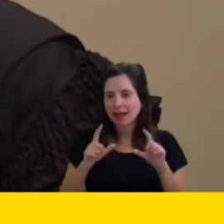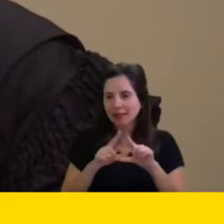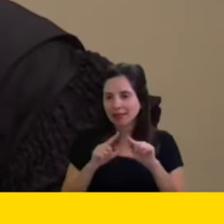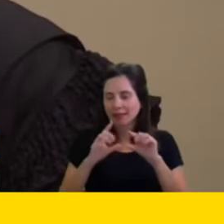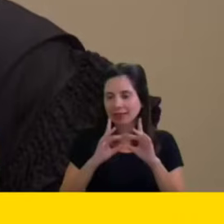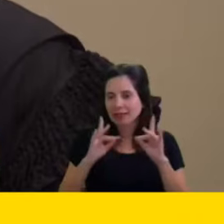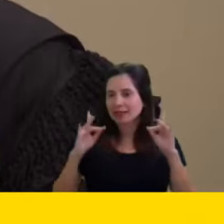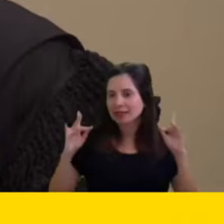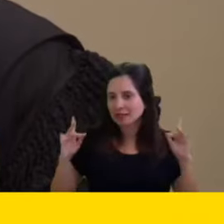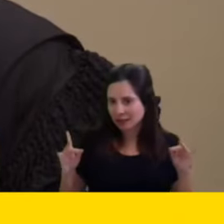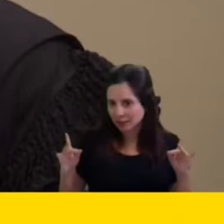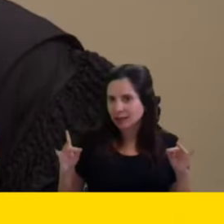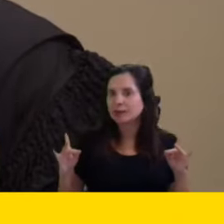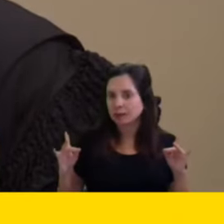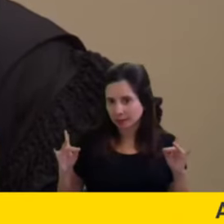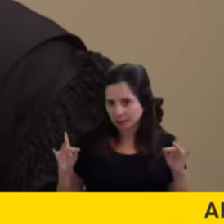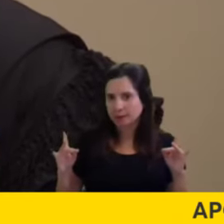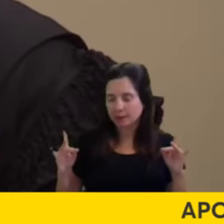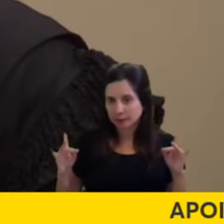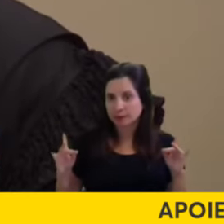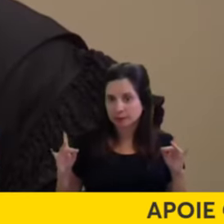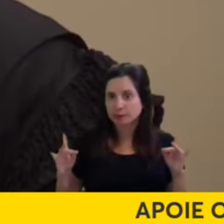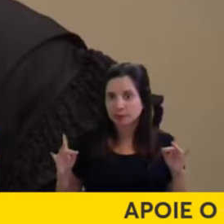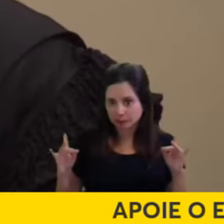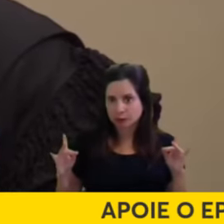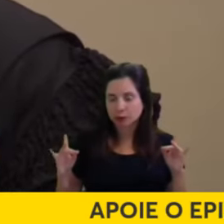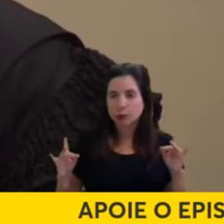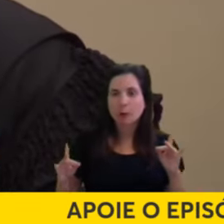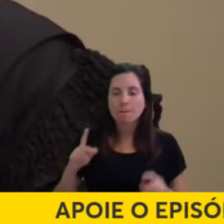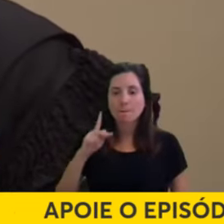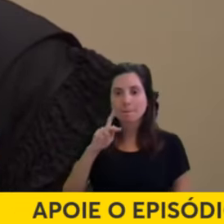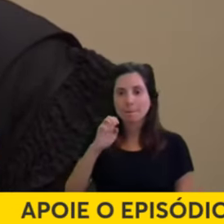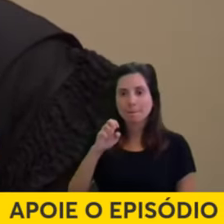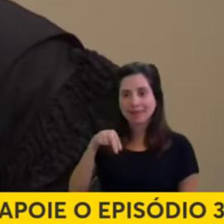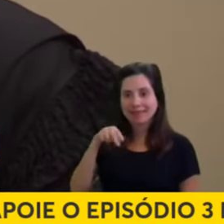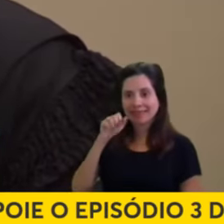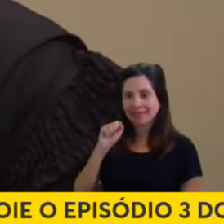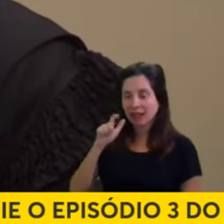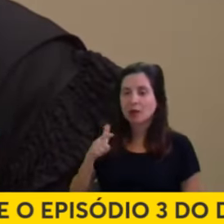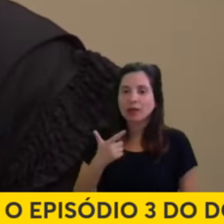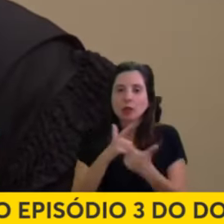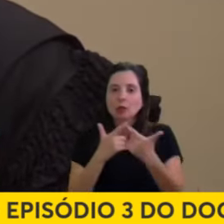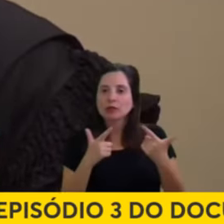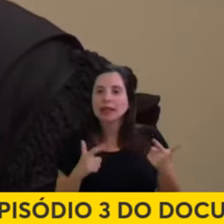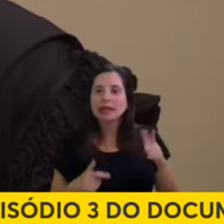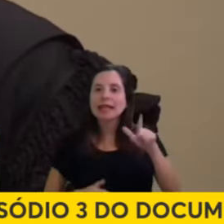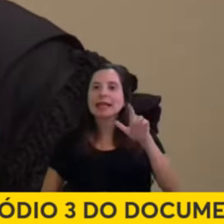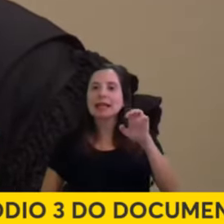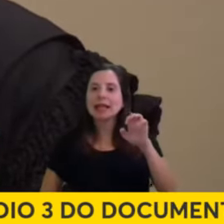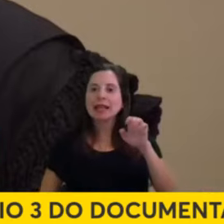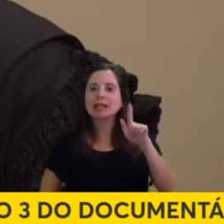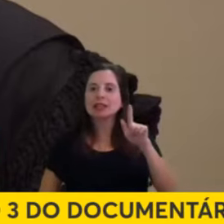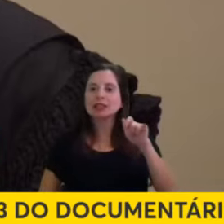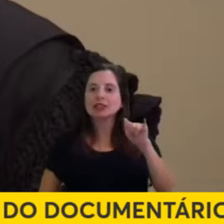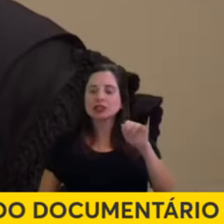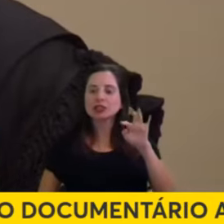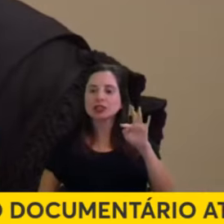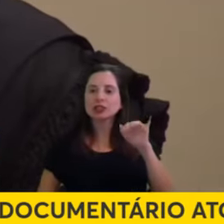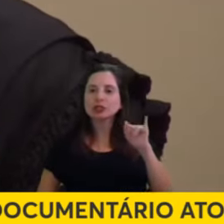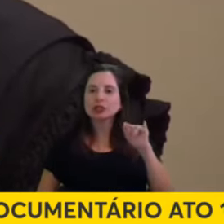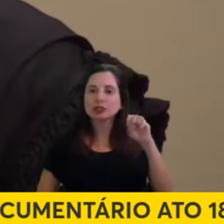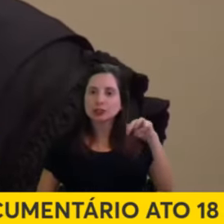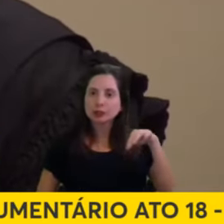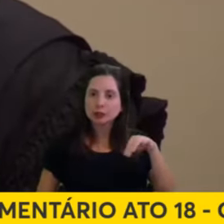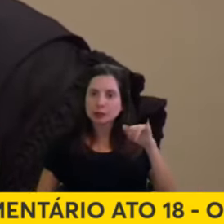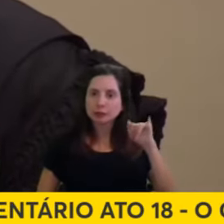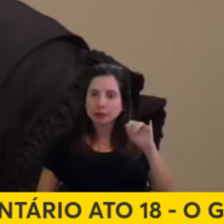inadequada para apuração de infrações penais e que os investigates não possuem legitimidade para o jamento da respectiva ação penal